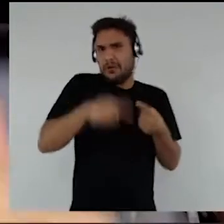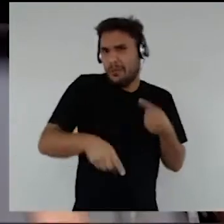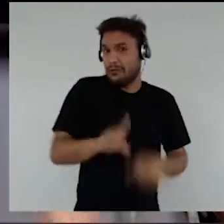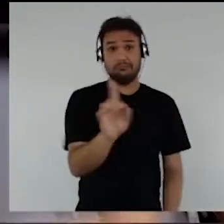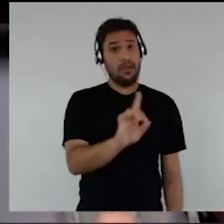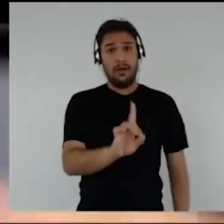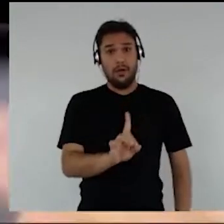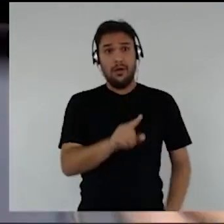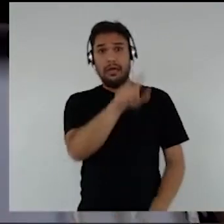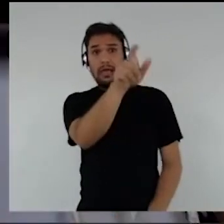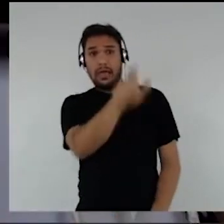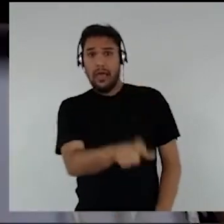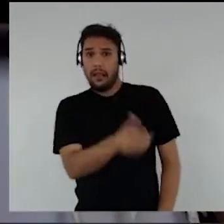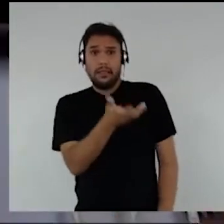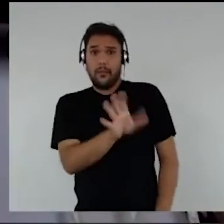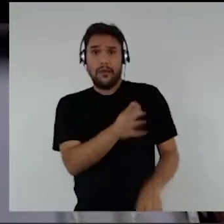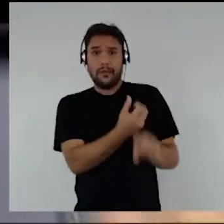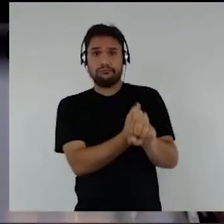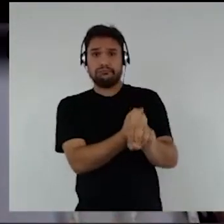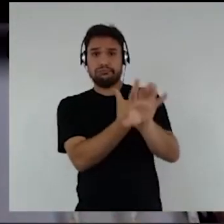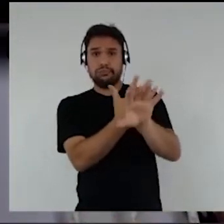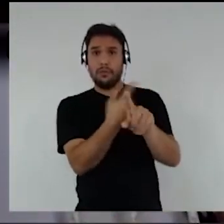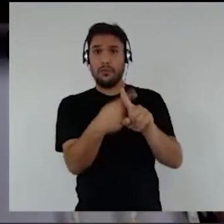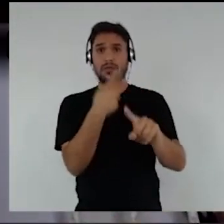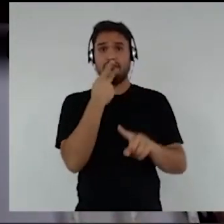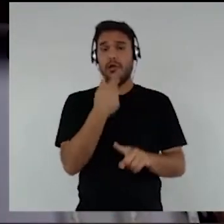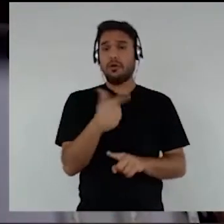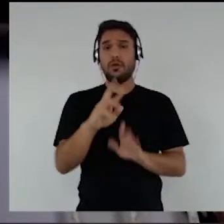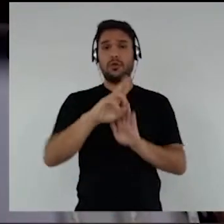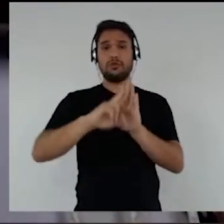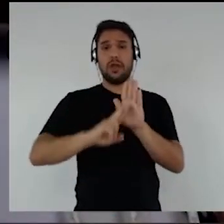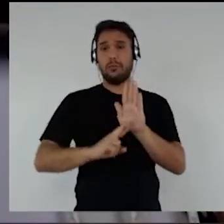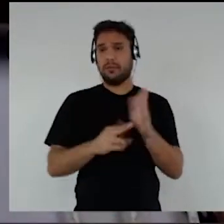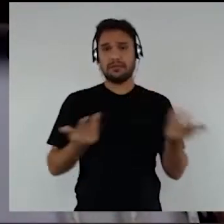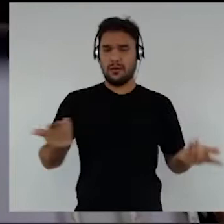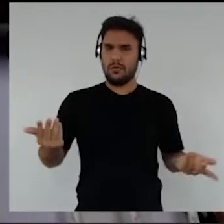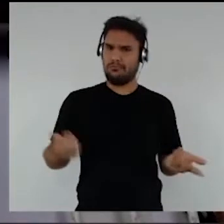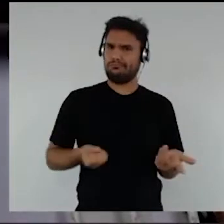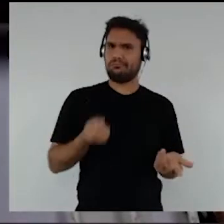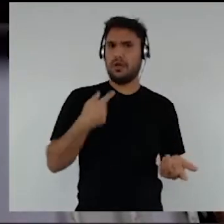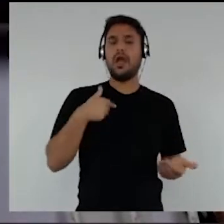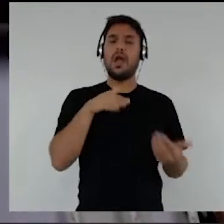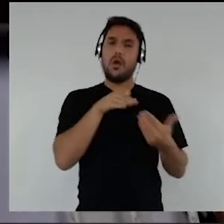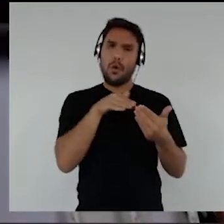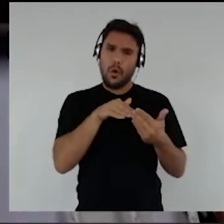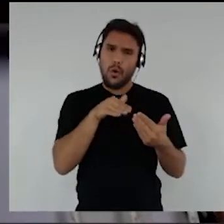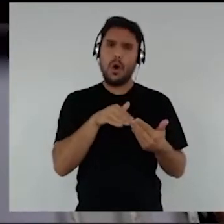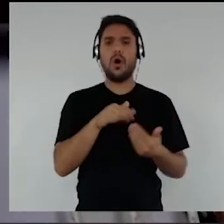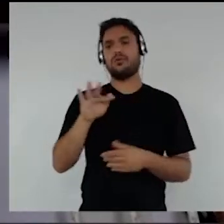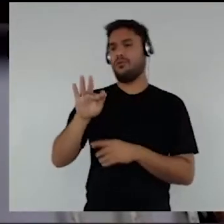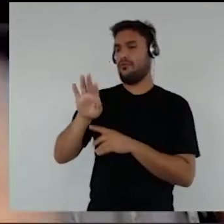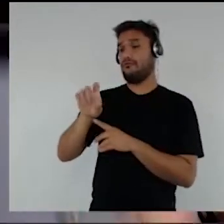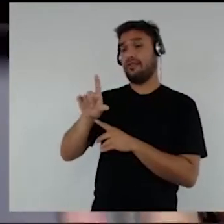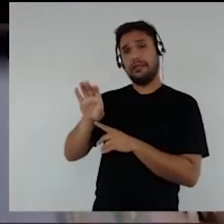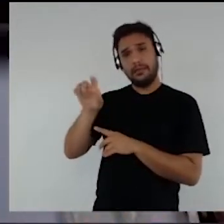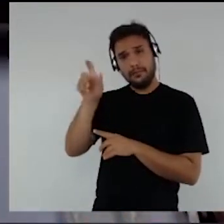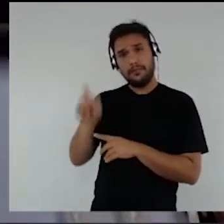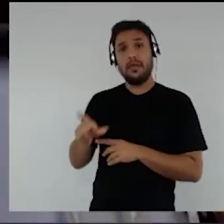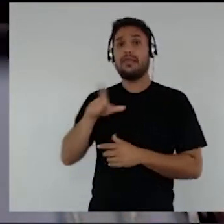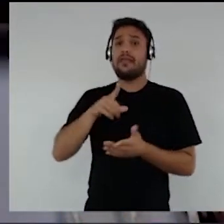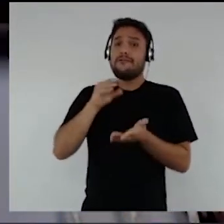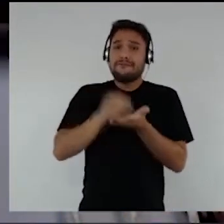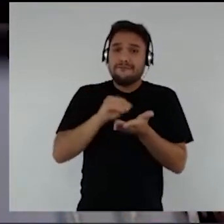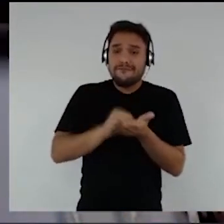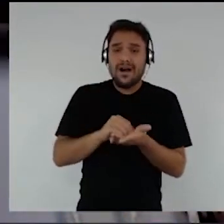enfim, ele não me recebeu sob o argumento de que não havia regulamentação. Então, eu concordo com o Felipe que existe mesmo uma